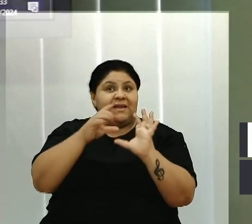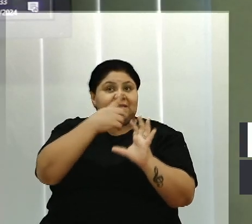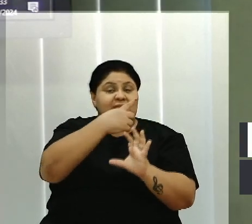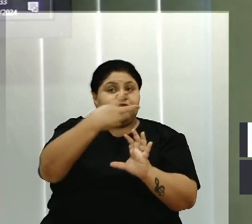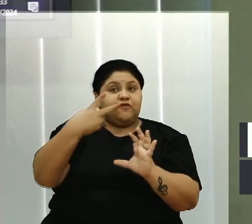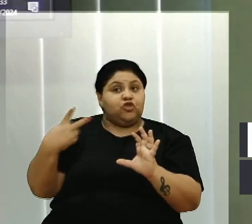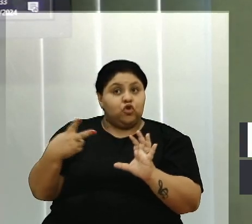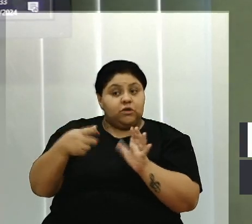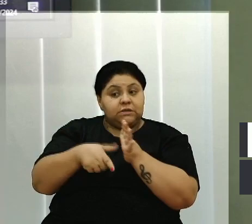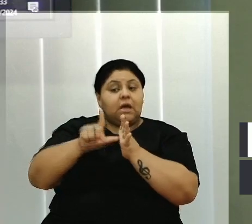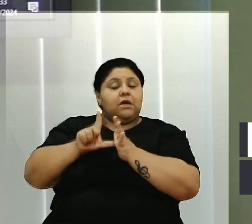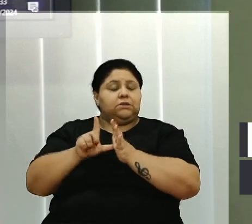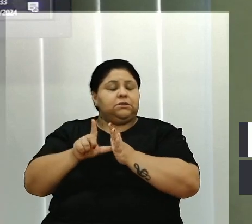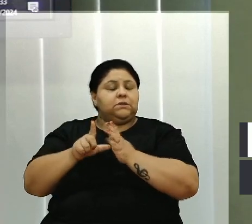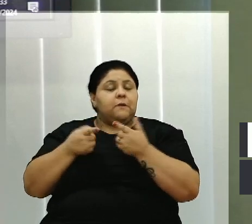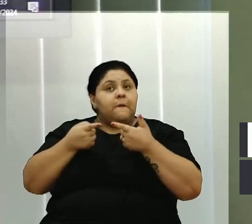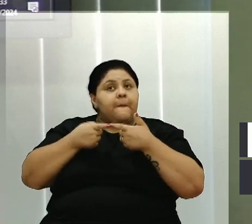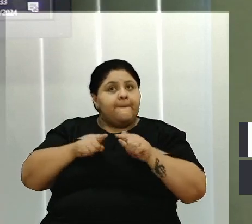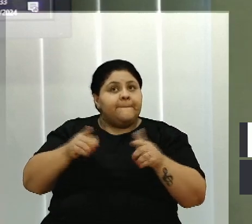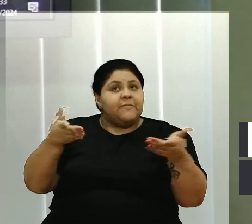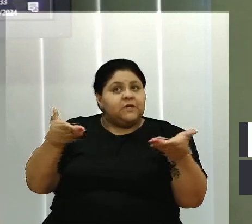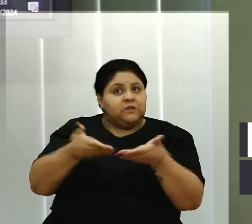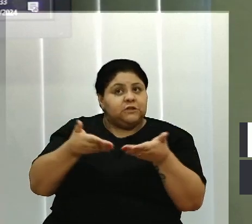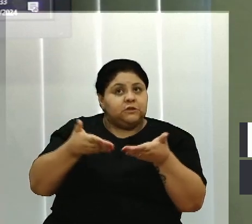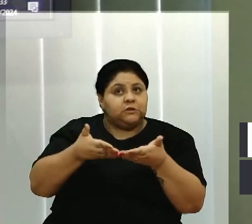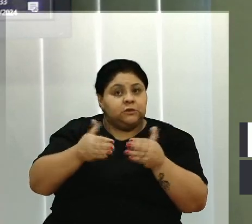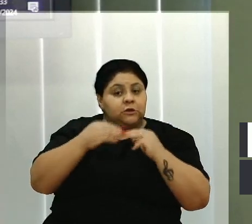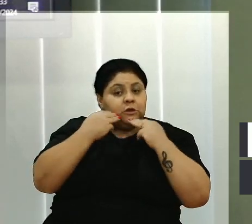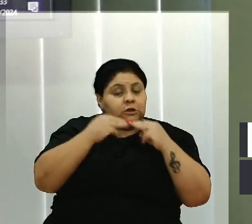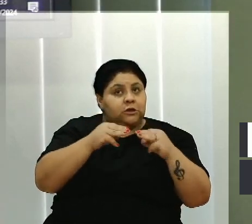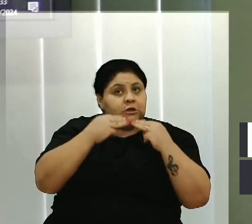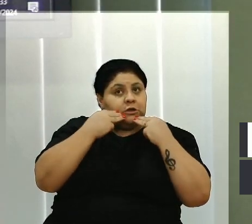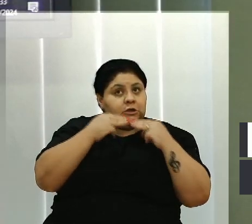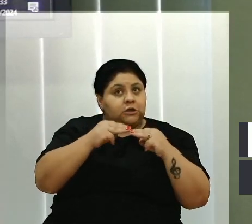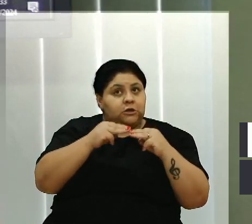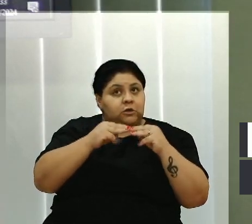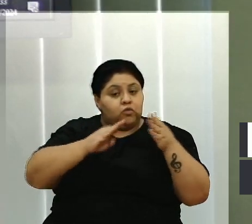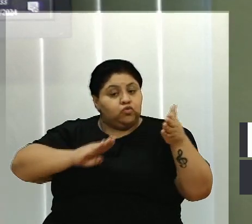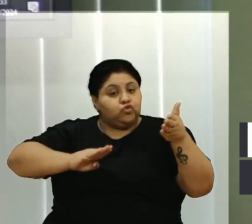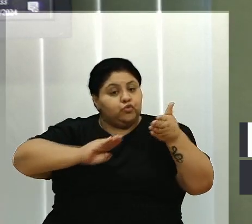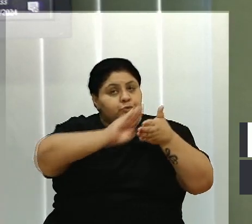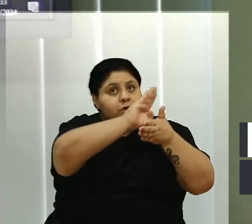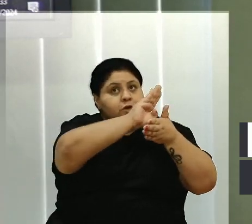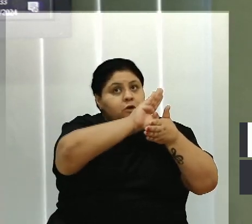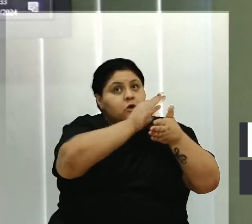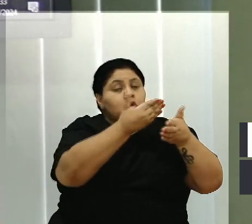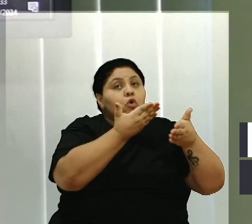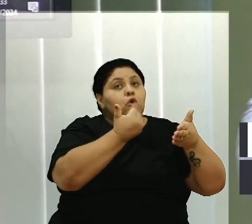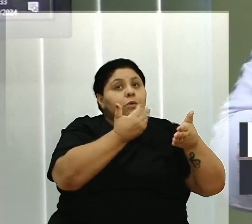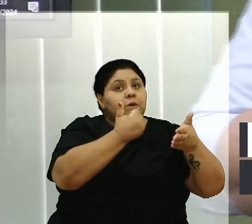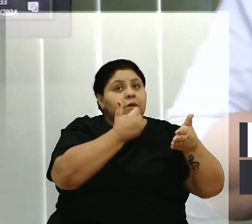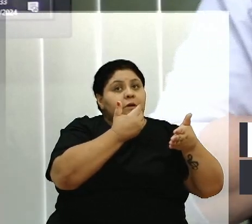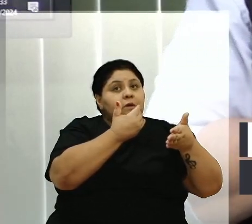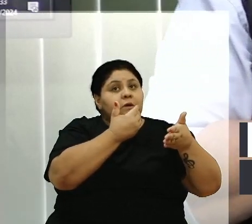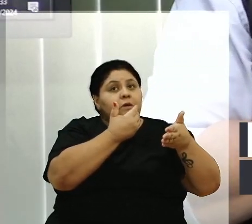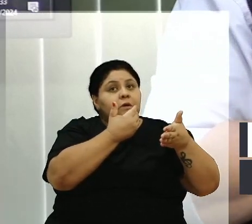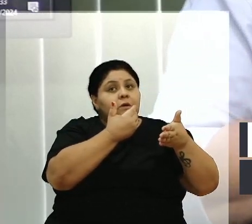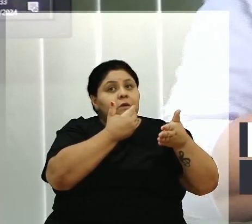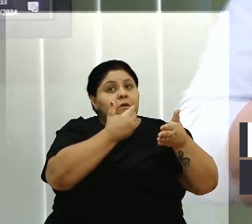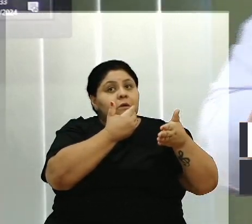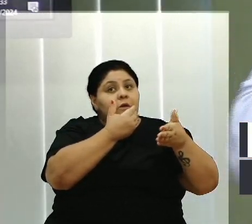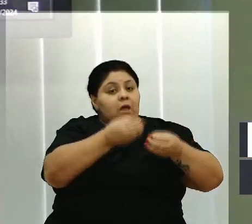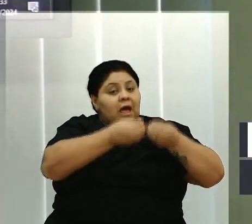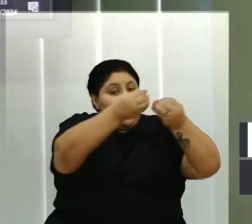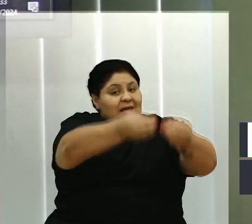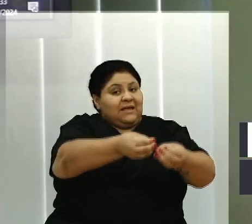antes, mas que já diversos caminhão-tanque, por exemplo, subiram por ali e com alimentos para poder abastecer a cidade de Caxias do Sul.